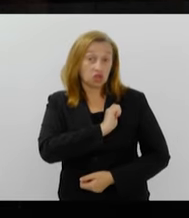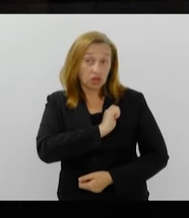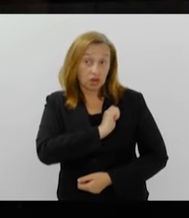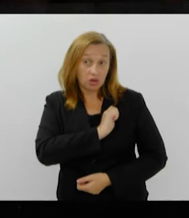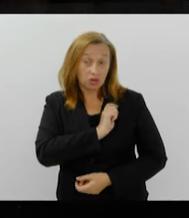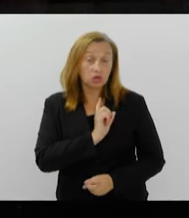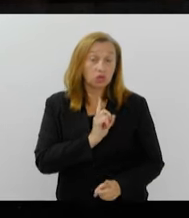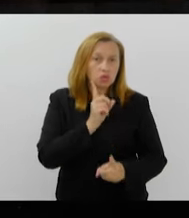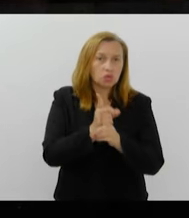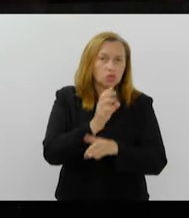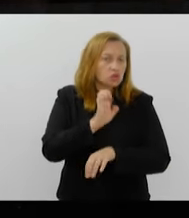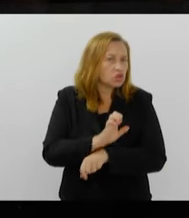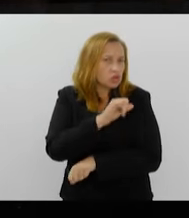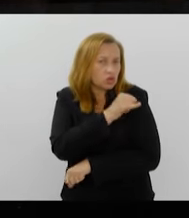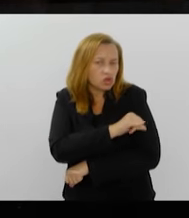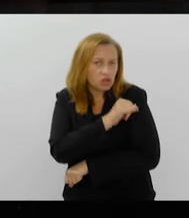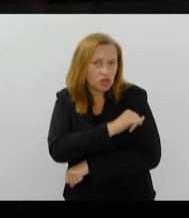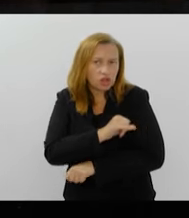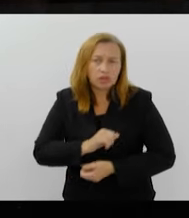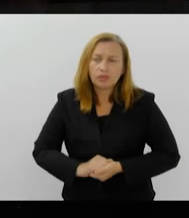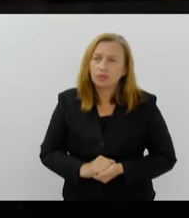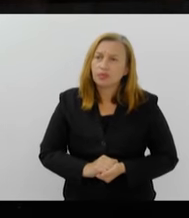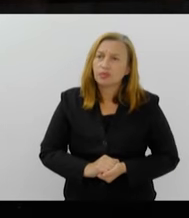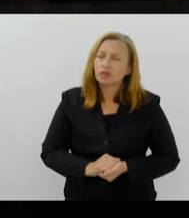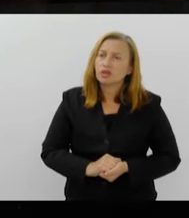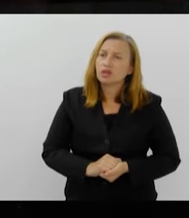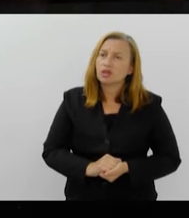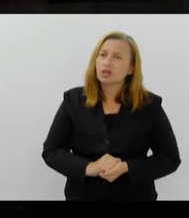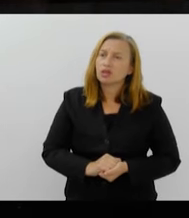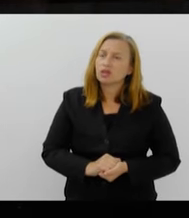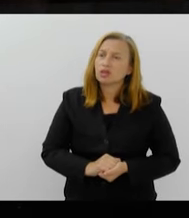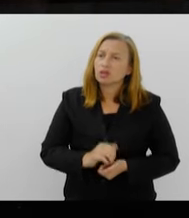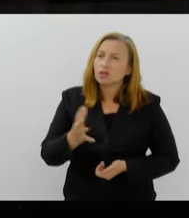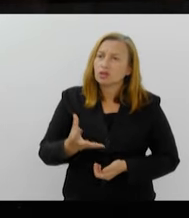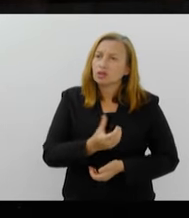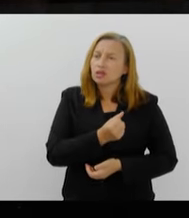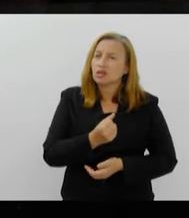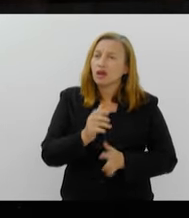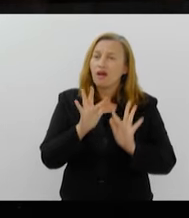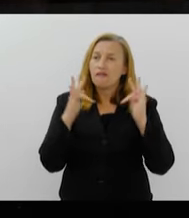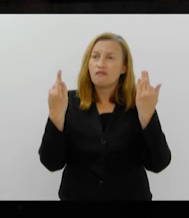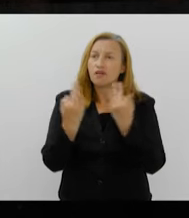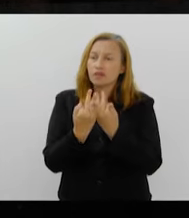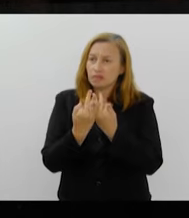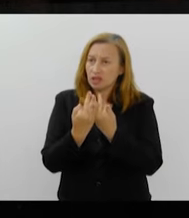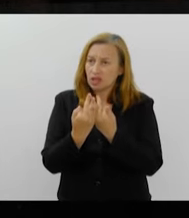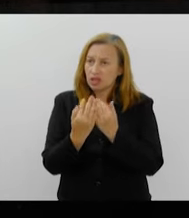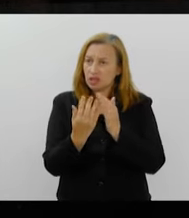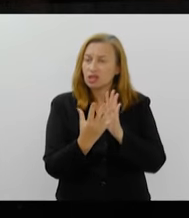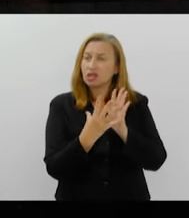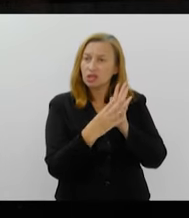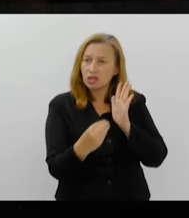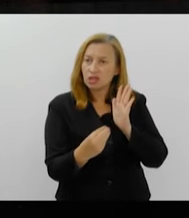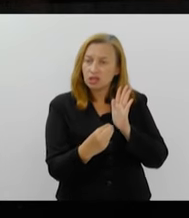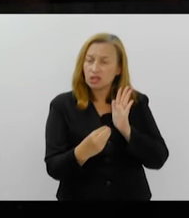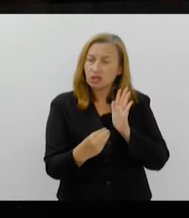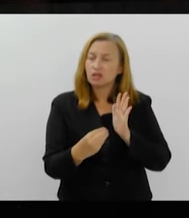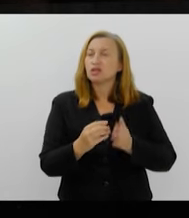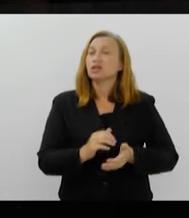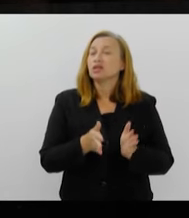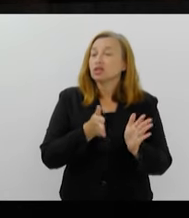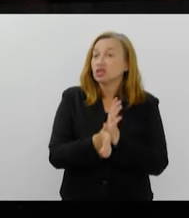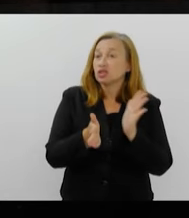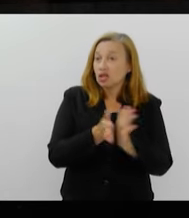encontra o Estado do Rio de Janeiro, e resgatando o exemplo da família com déficit entre as receitas e as